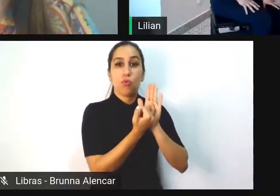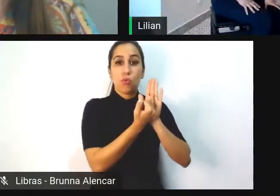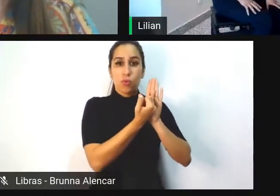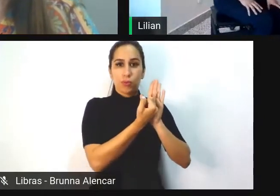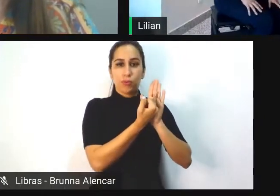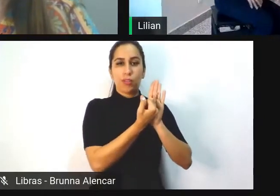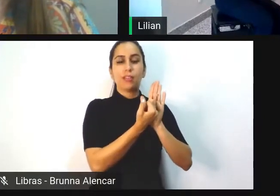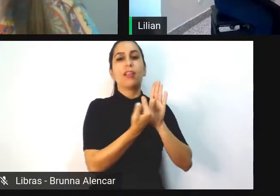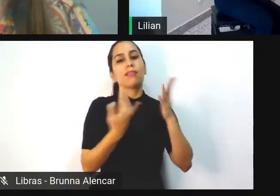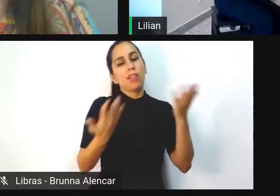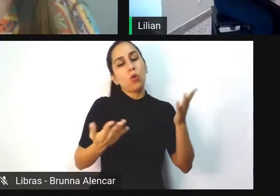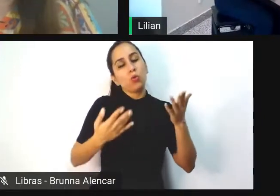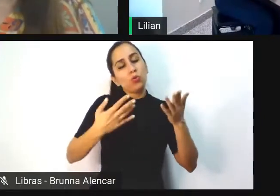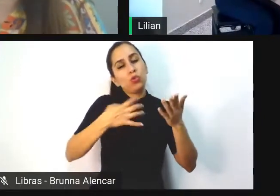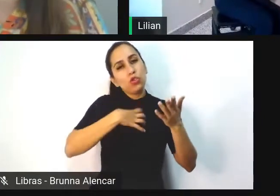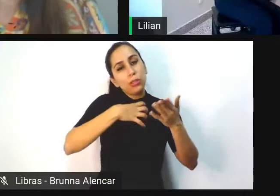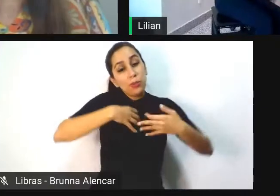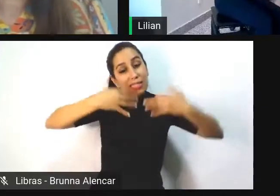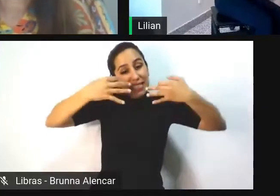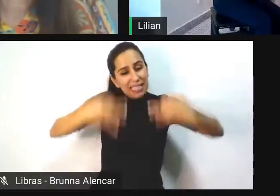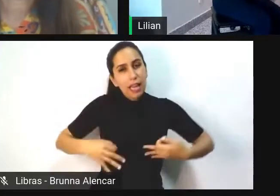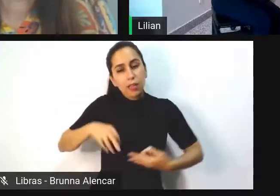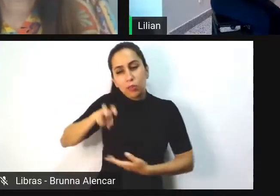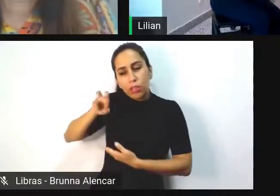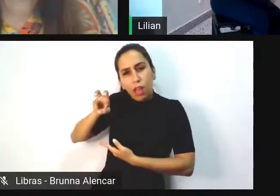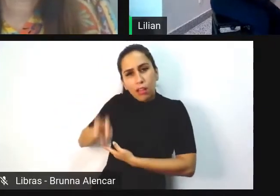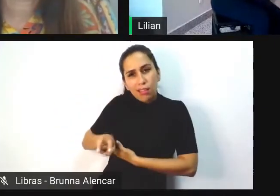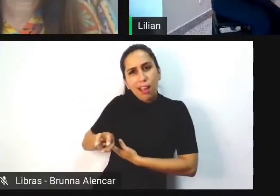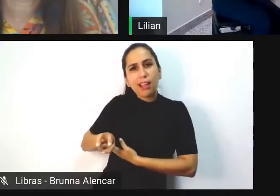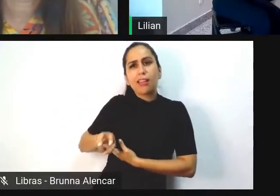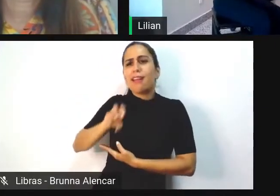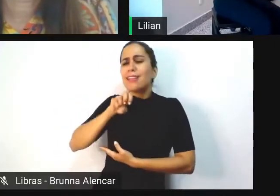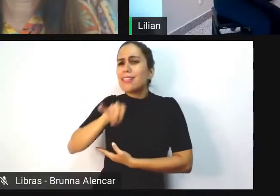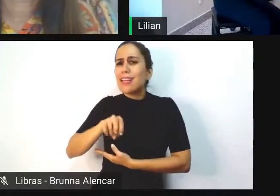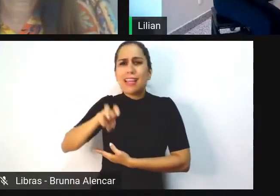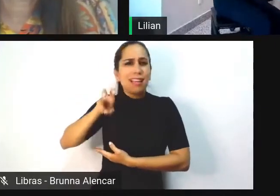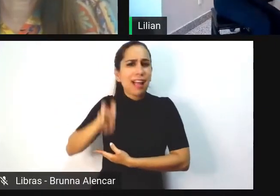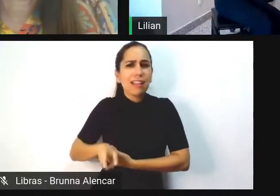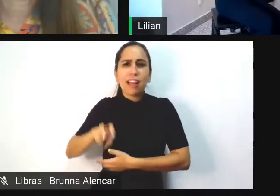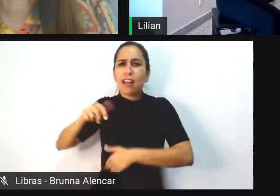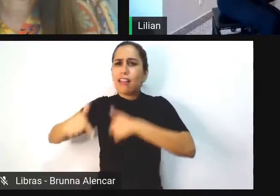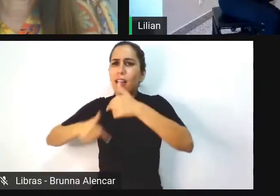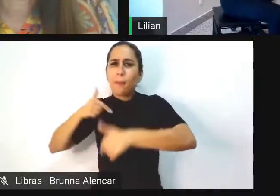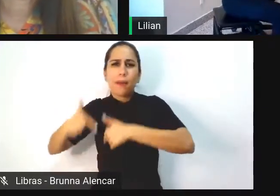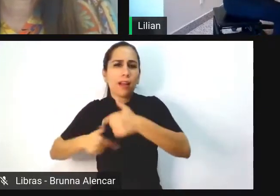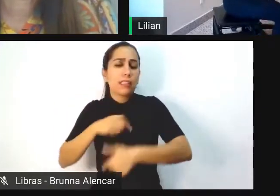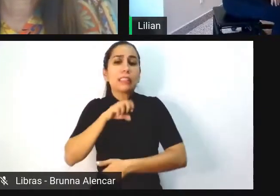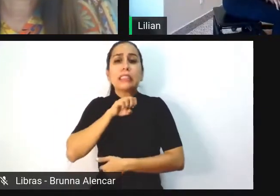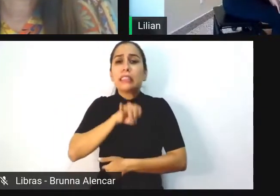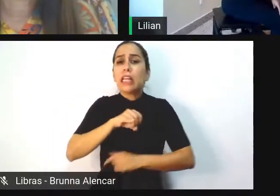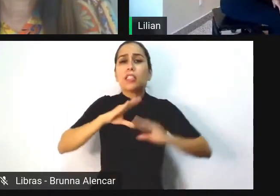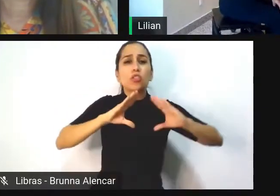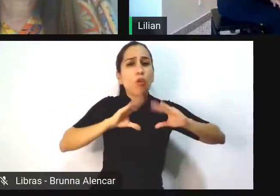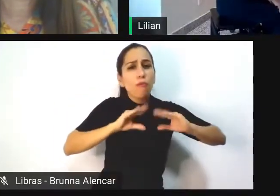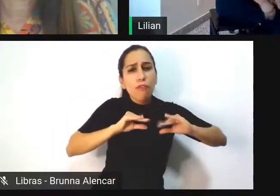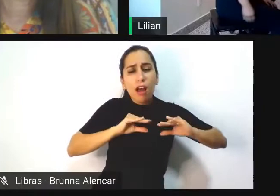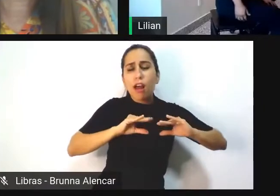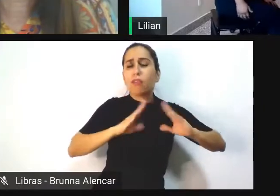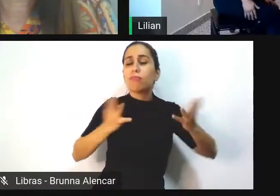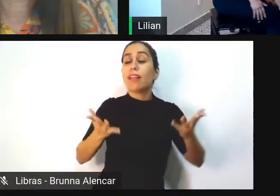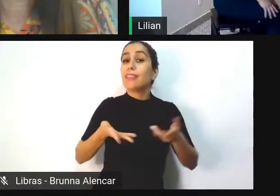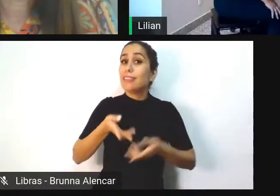sentar corretamente, independente de ser uma cadeira de trabalho, se for no sofá,